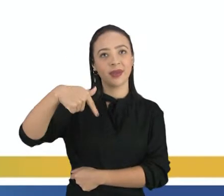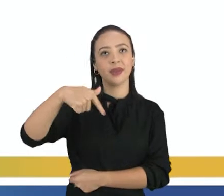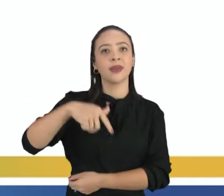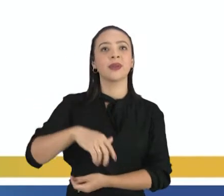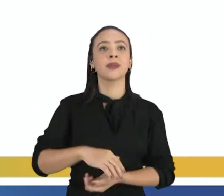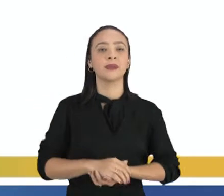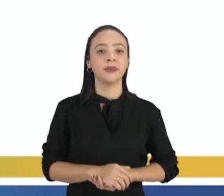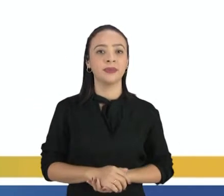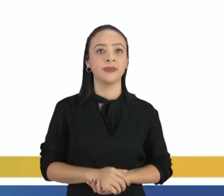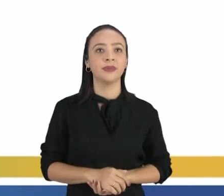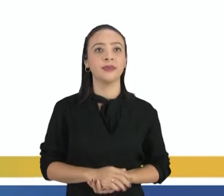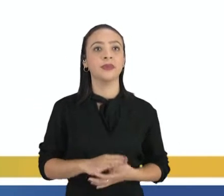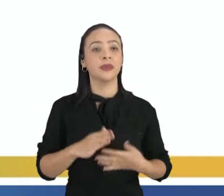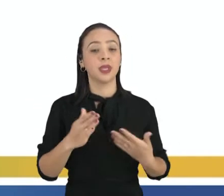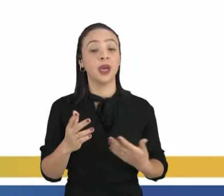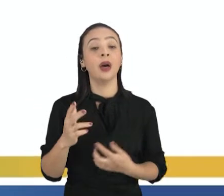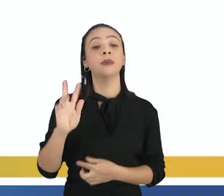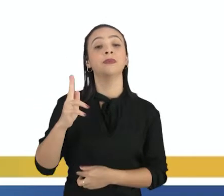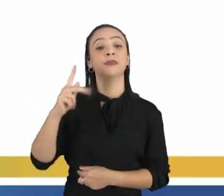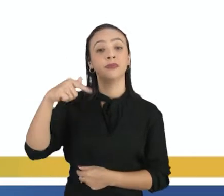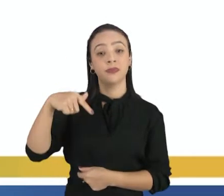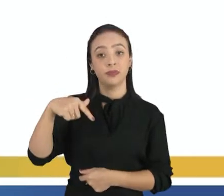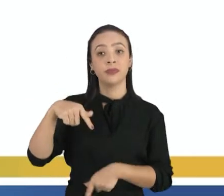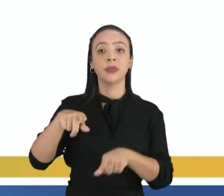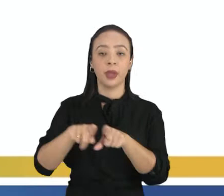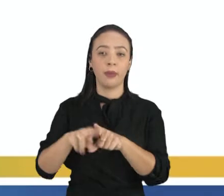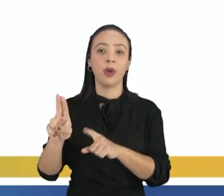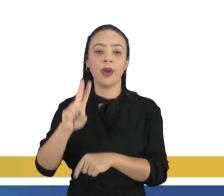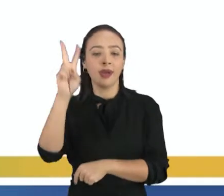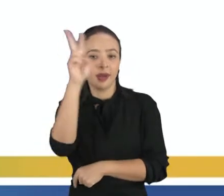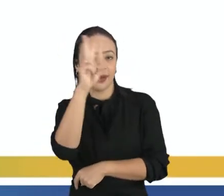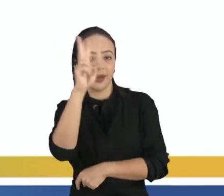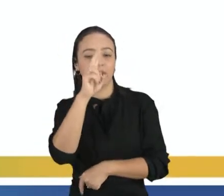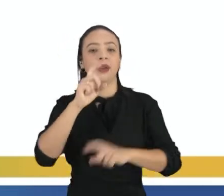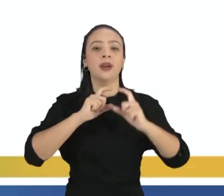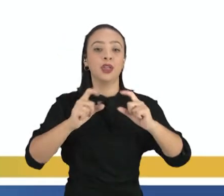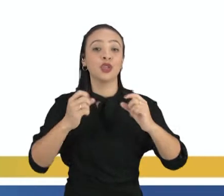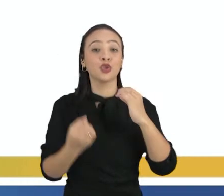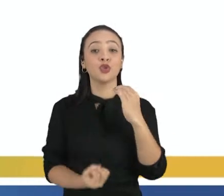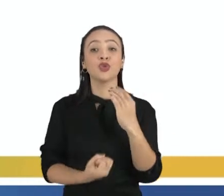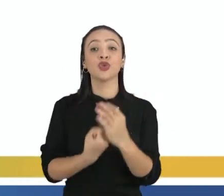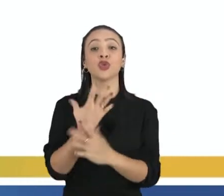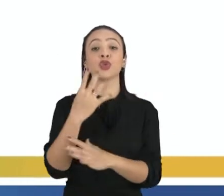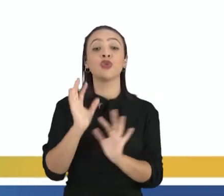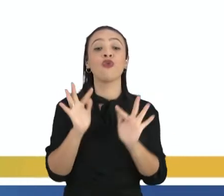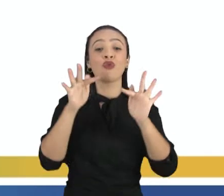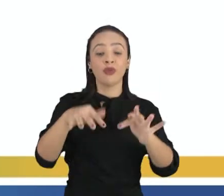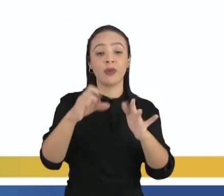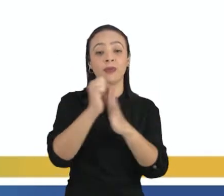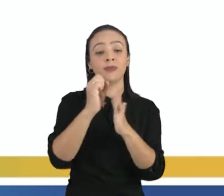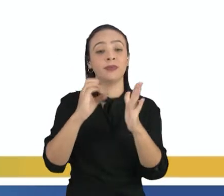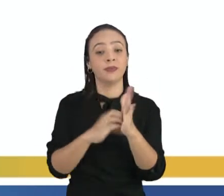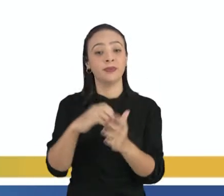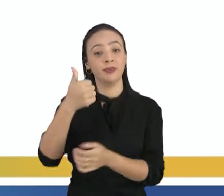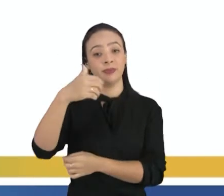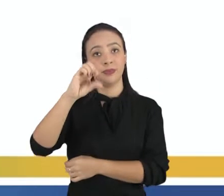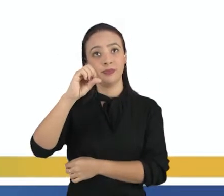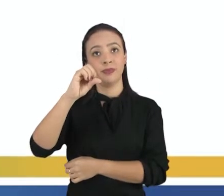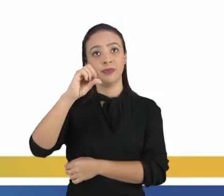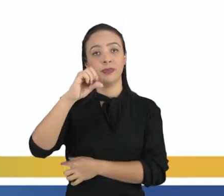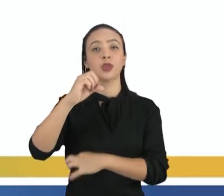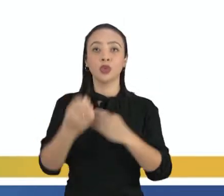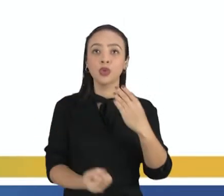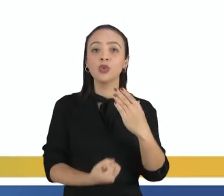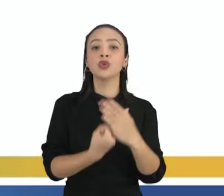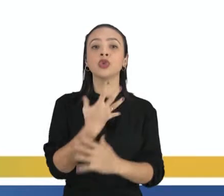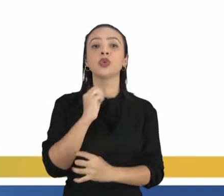bom? As histórias em quadrinhos, também chamadas de HQs, surgiram no final do século XIX. Tem sua